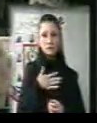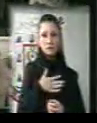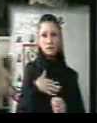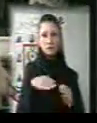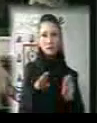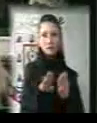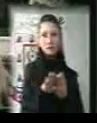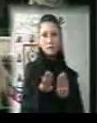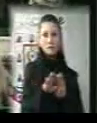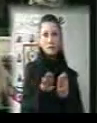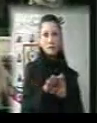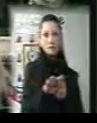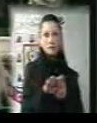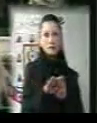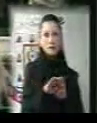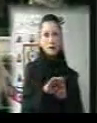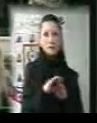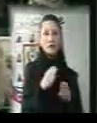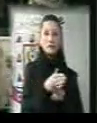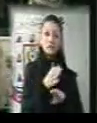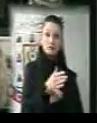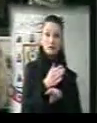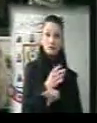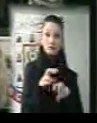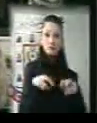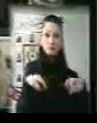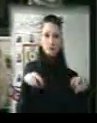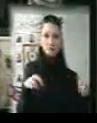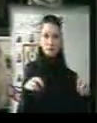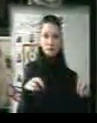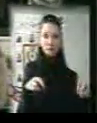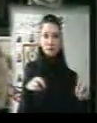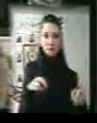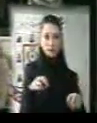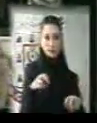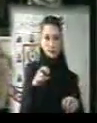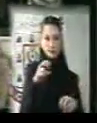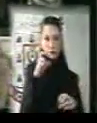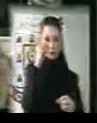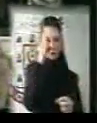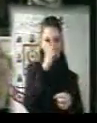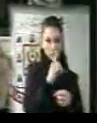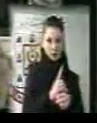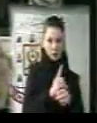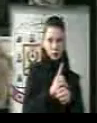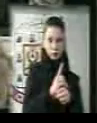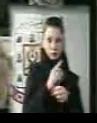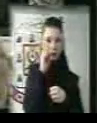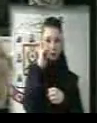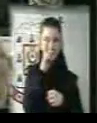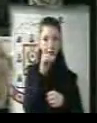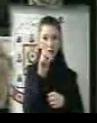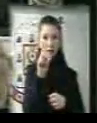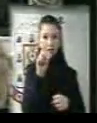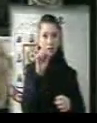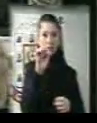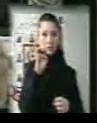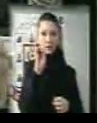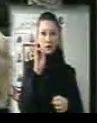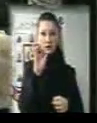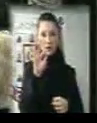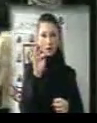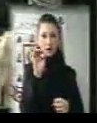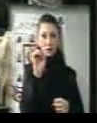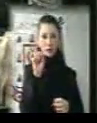Gostaríamos também, para que faça parte da mesa, o diretor de Infra da região sul, Lorival Pizzolo.